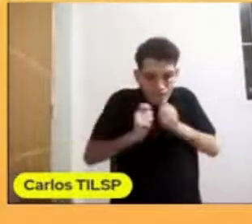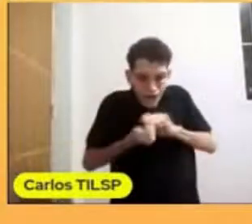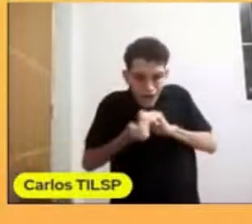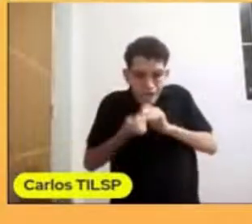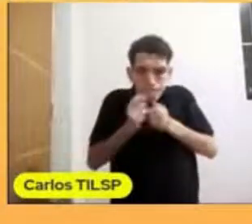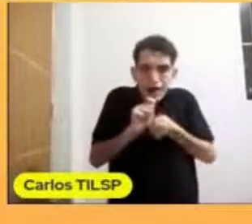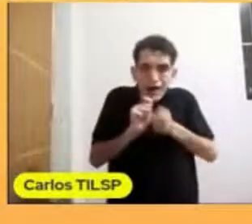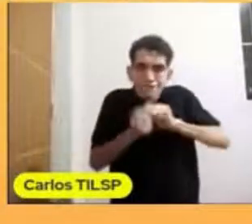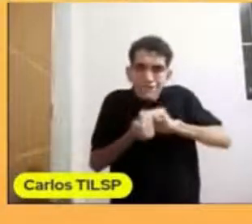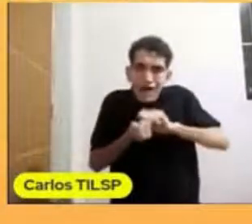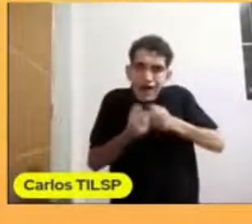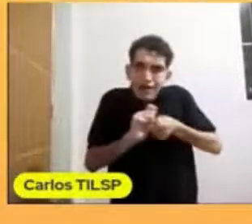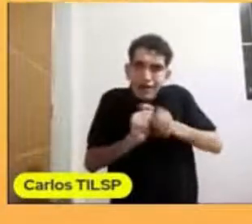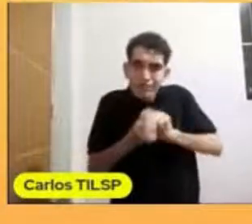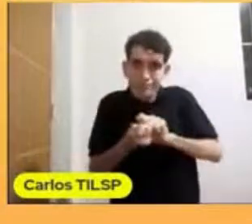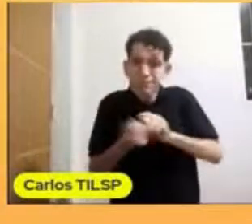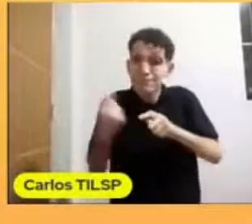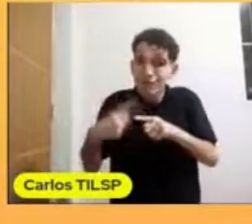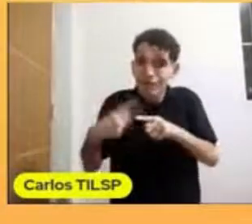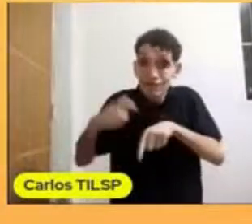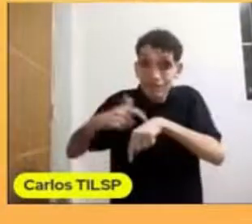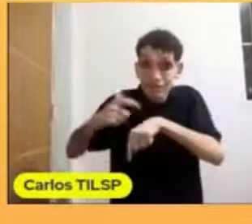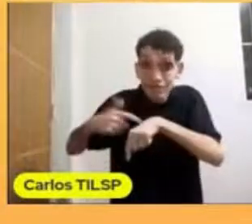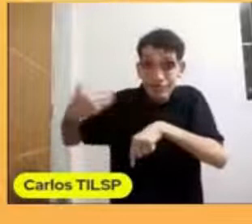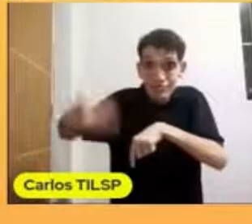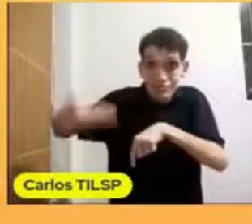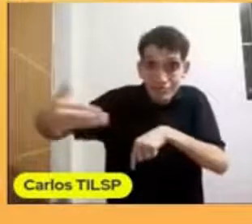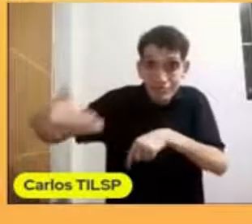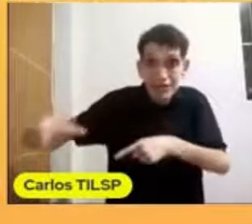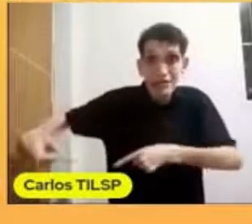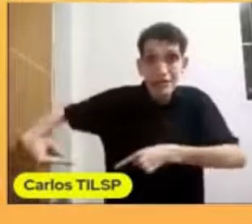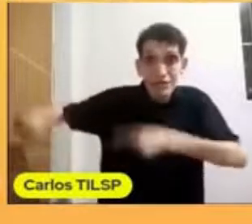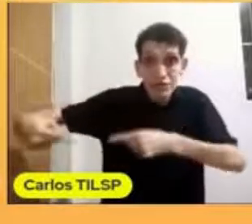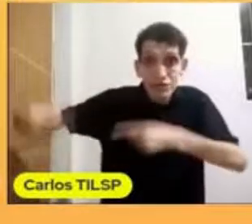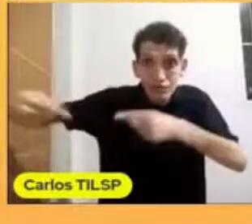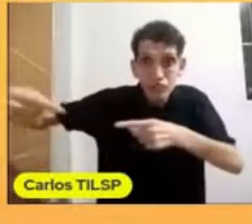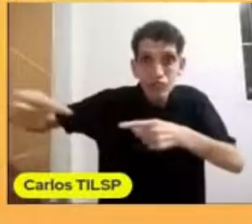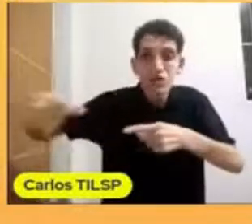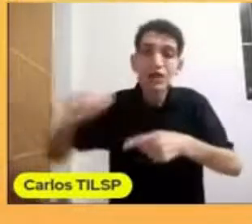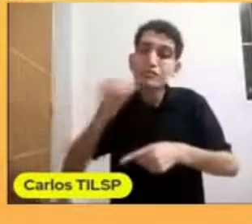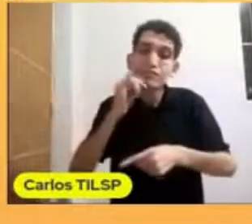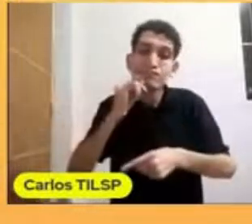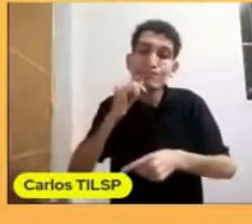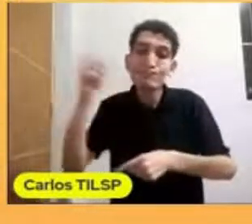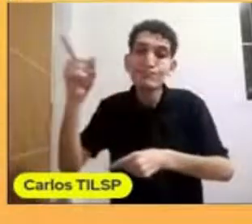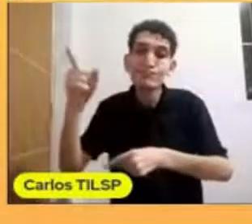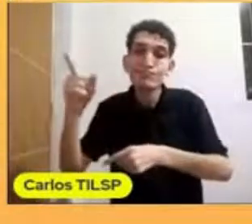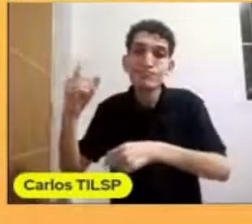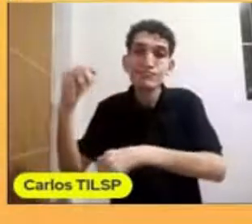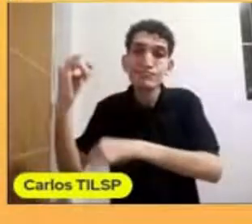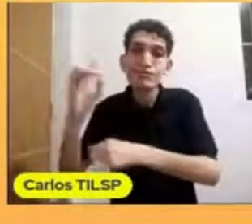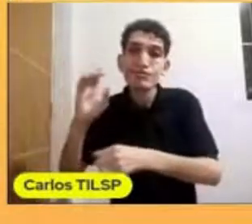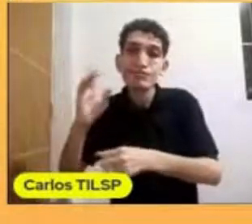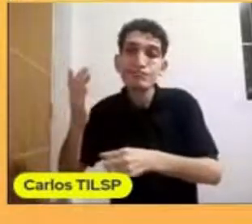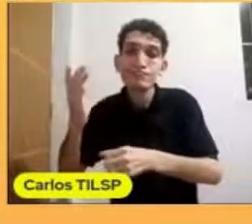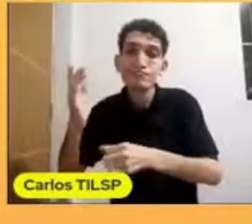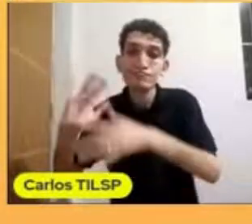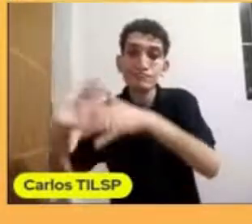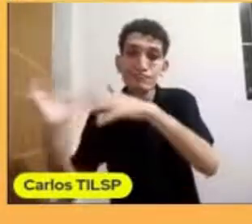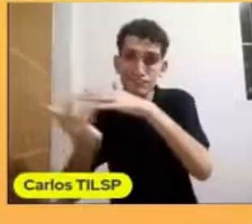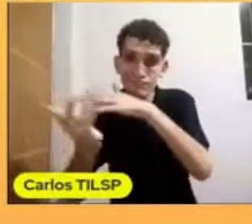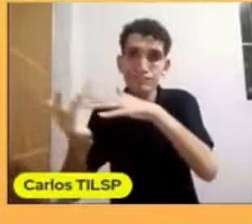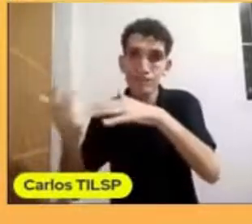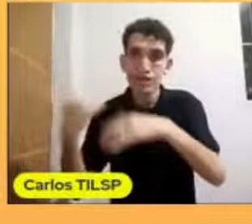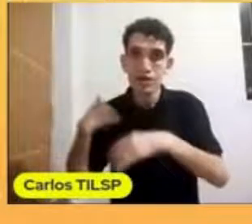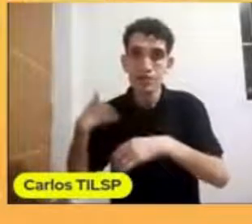Conforme vai vindo as questões, né, para a gente resolver. Então, por exemplo, eu estou lá no digital e eu quero começar a fazer acessibilidade.